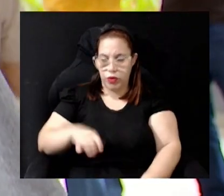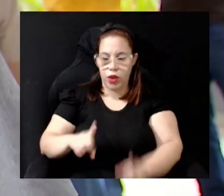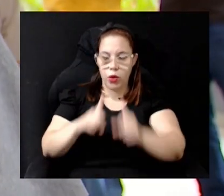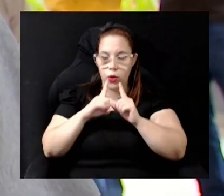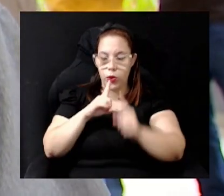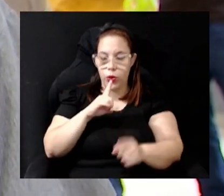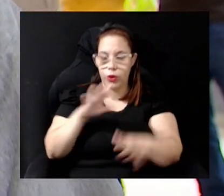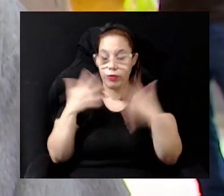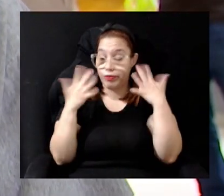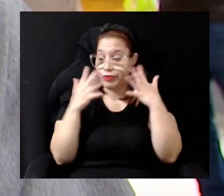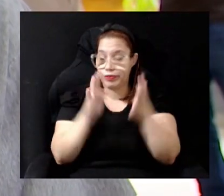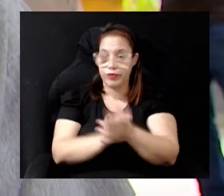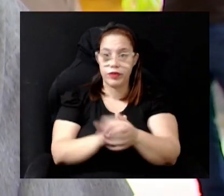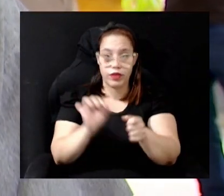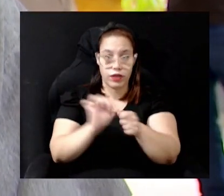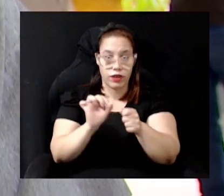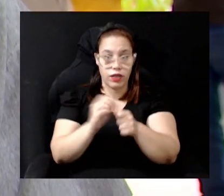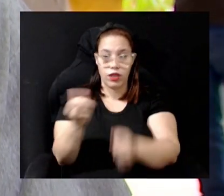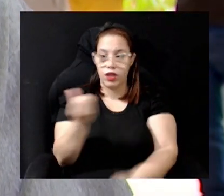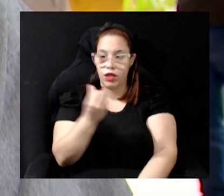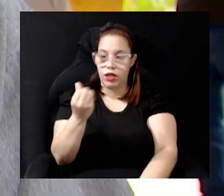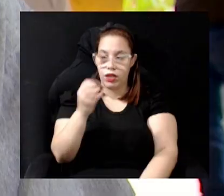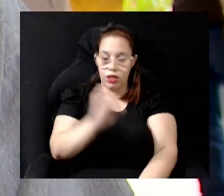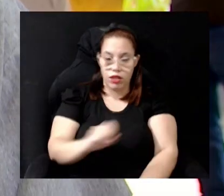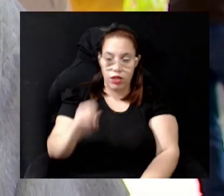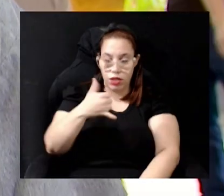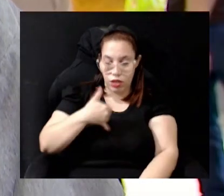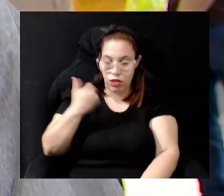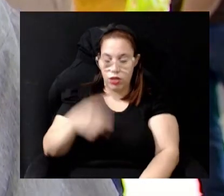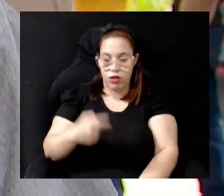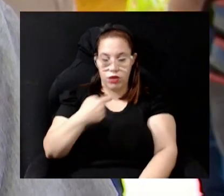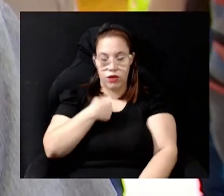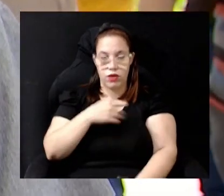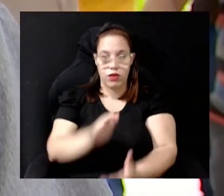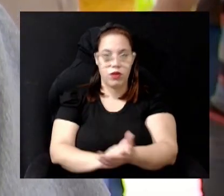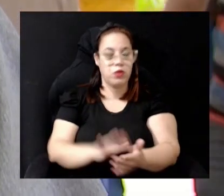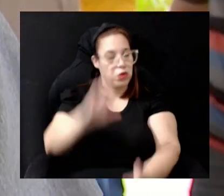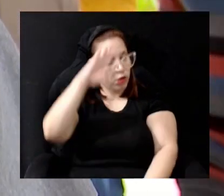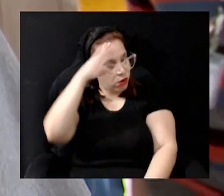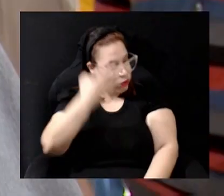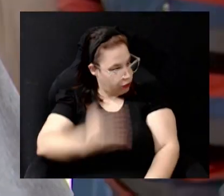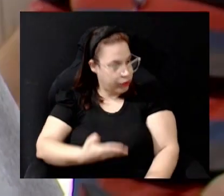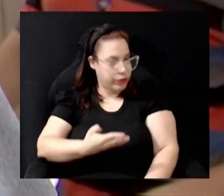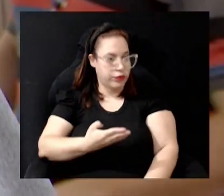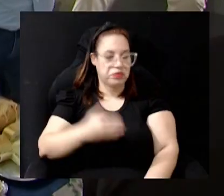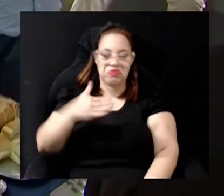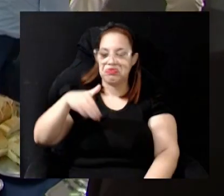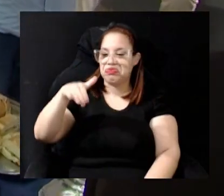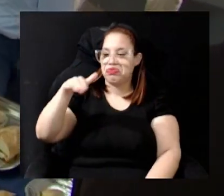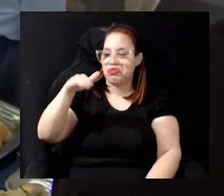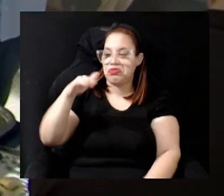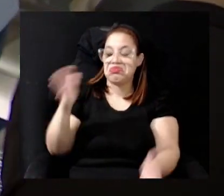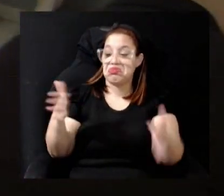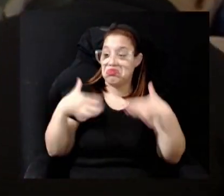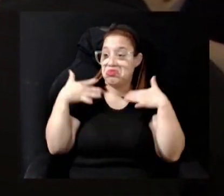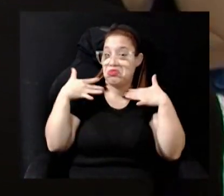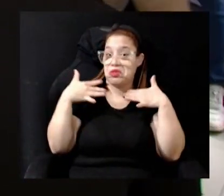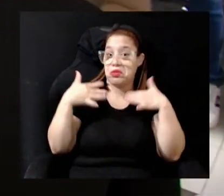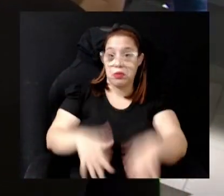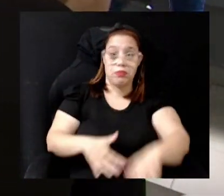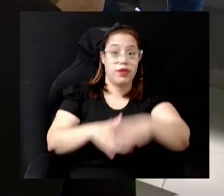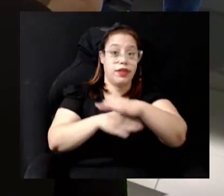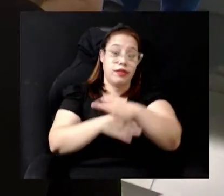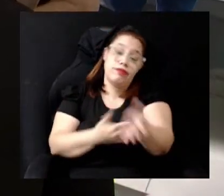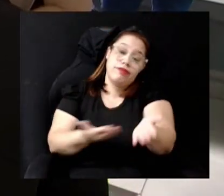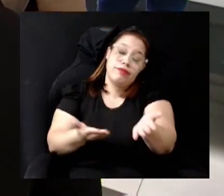fiz agora dia 6 de outubro o aniversário e me sinto muito honrado e, mais que isso, prestigiado pela casa. É uma descontração